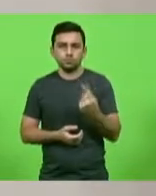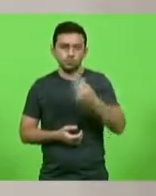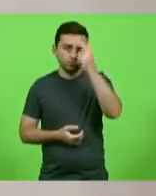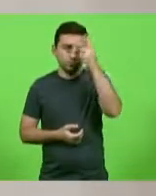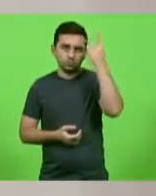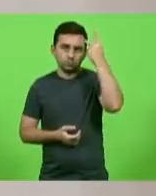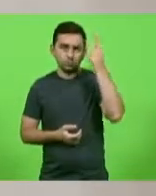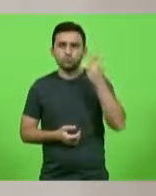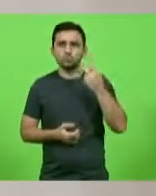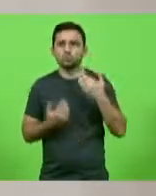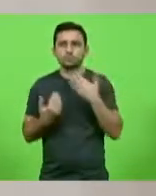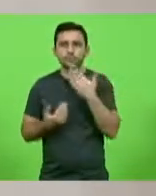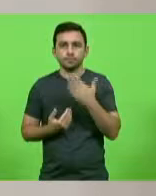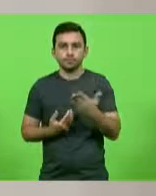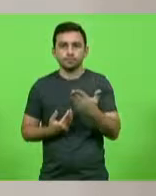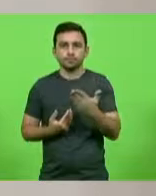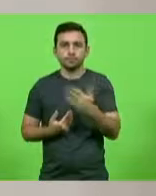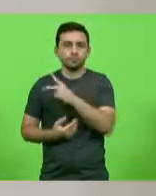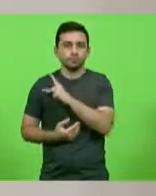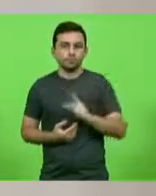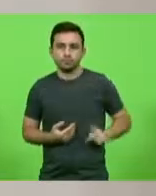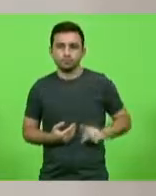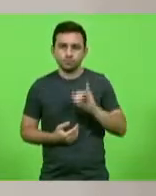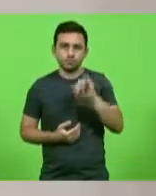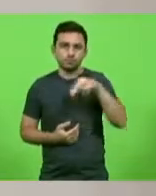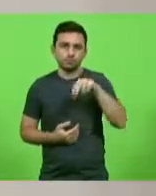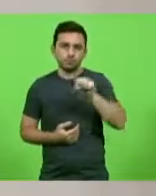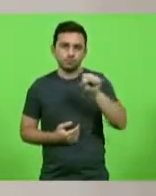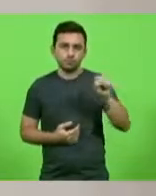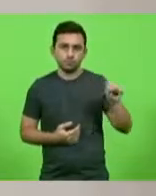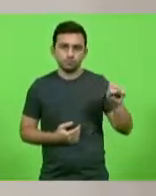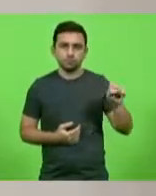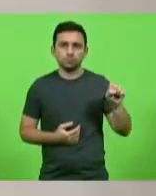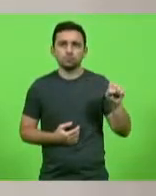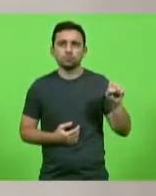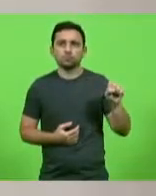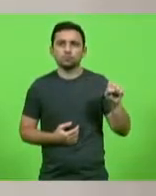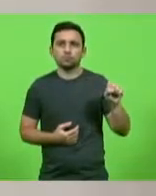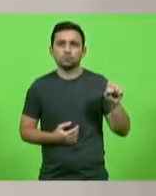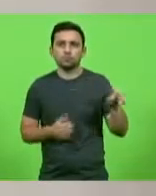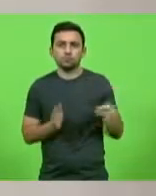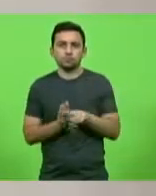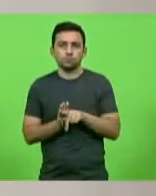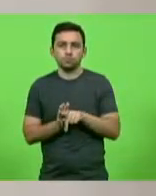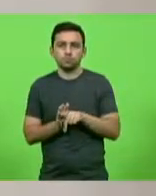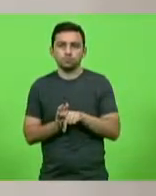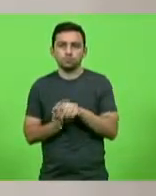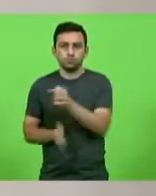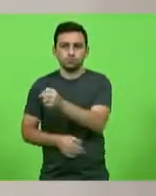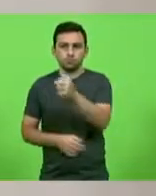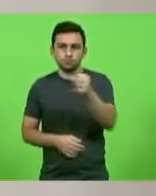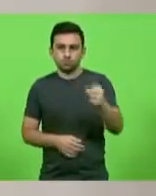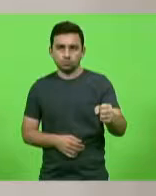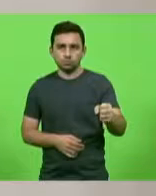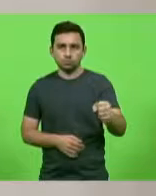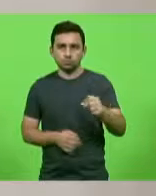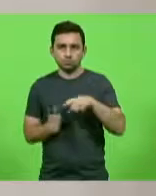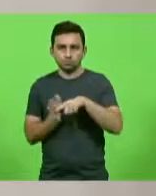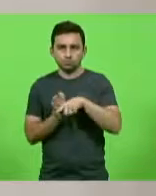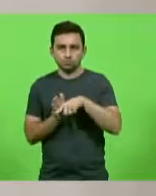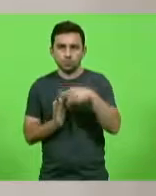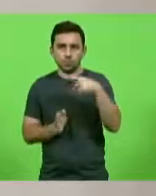apelo ao presidente do INSS pela destinação do perito médico na agência do município de